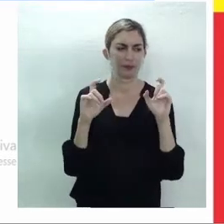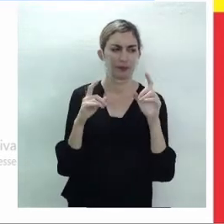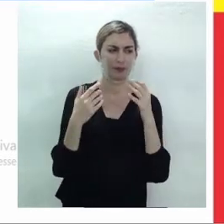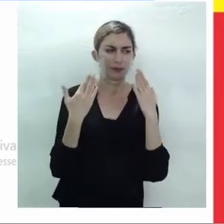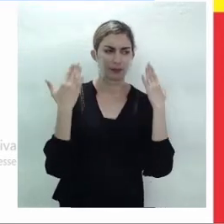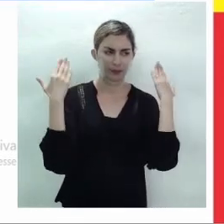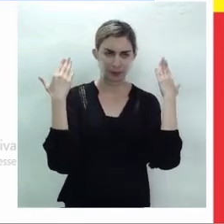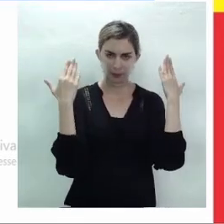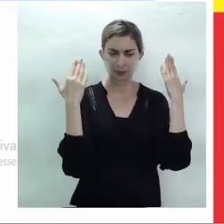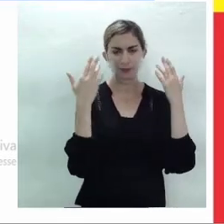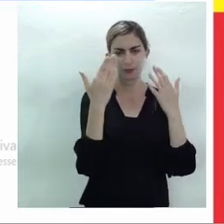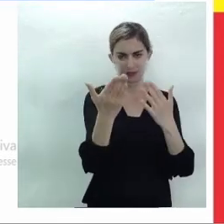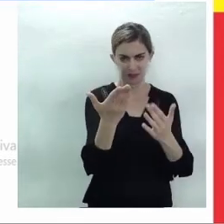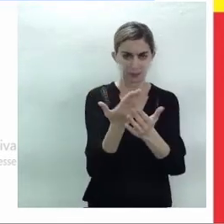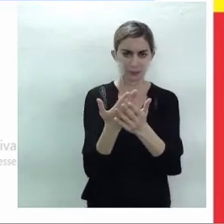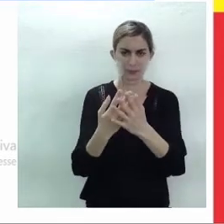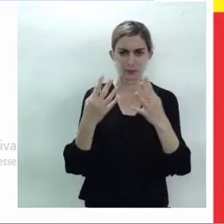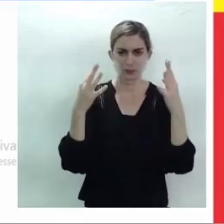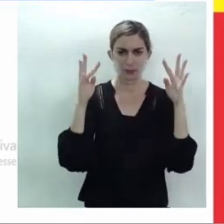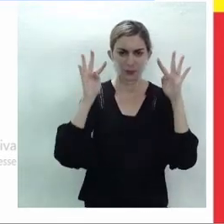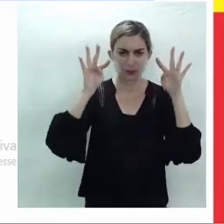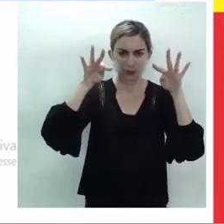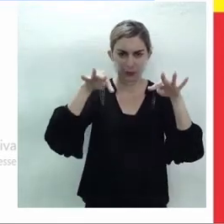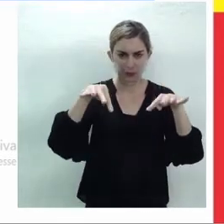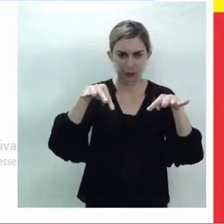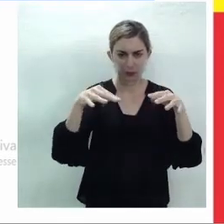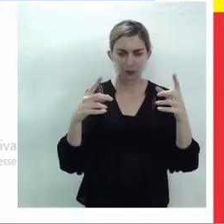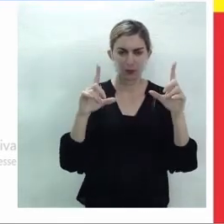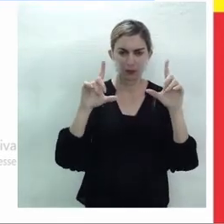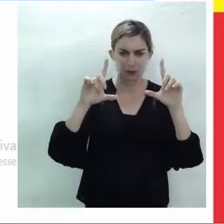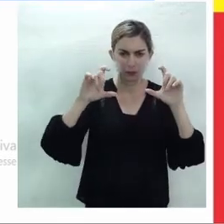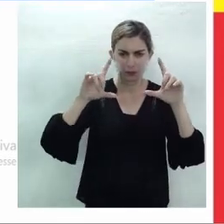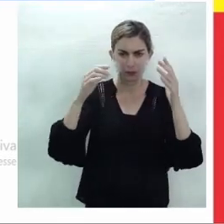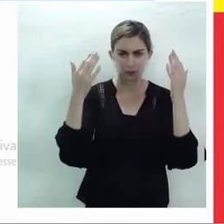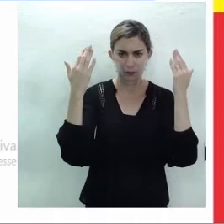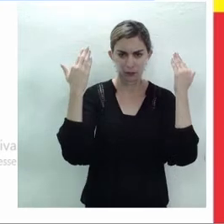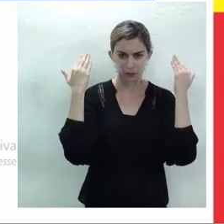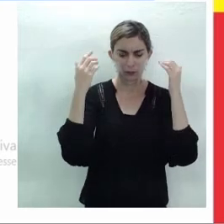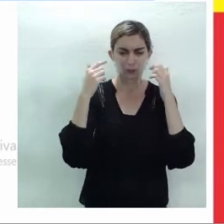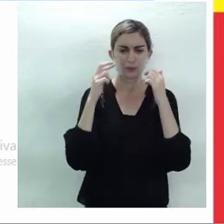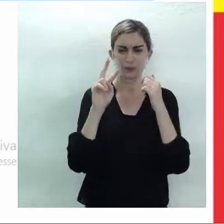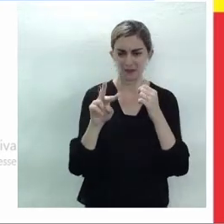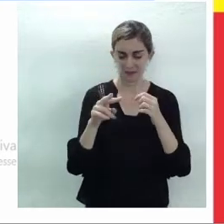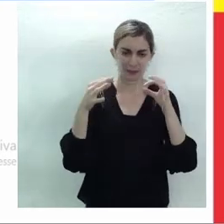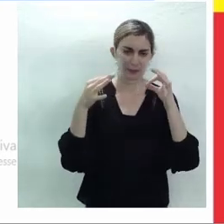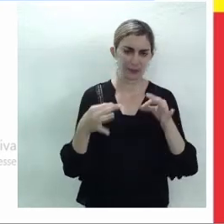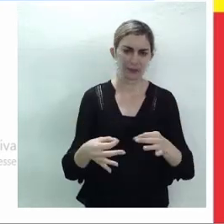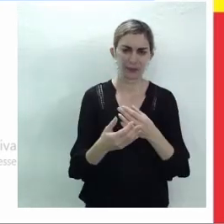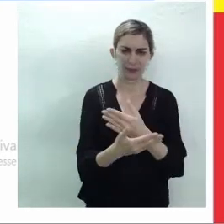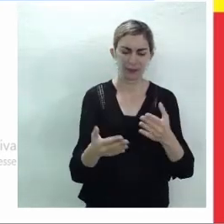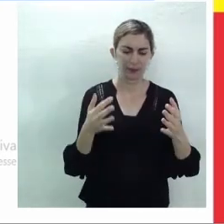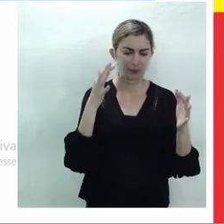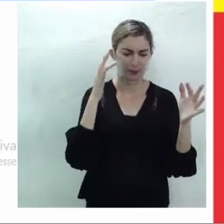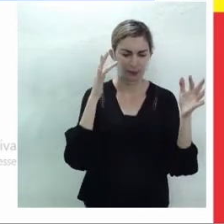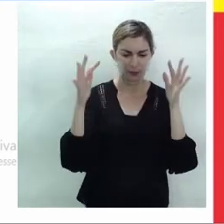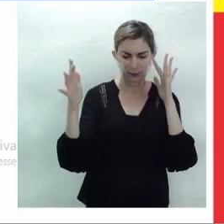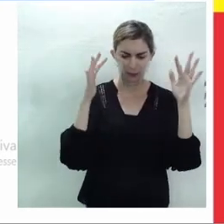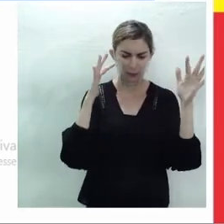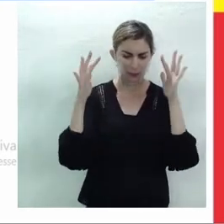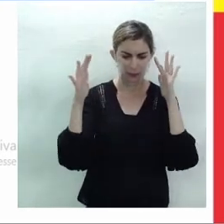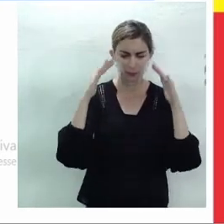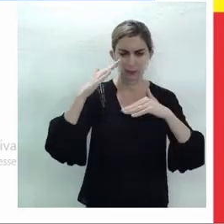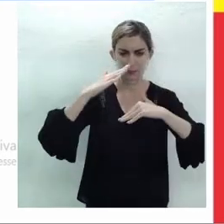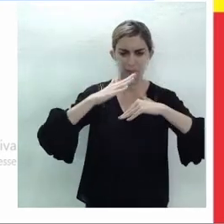certo? Gostaria que você, estudante, fixasse bem o olhar nela, certo? Justamente para refletir